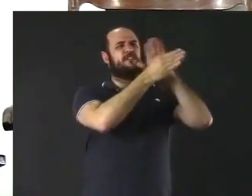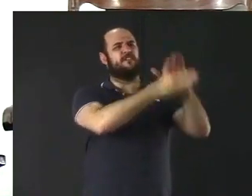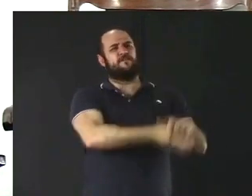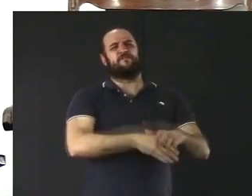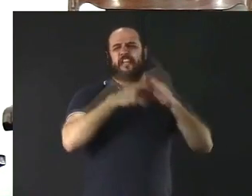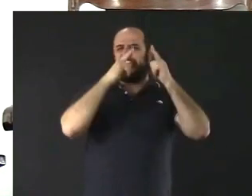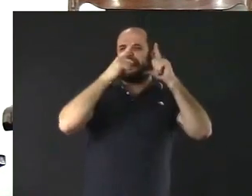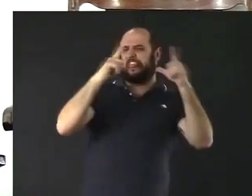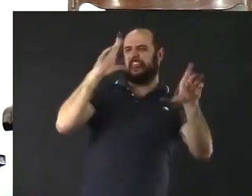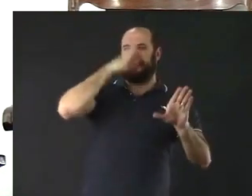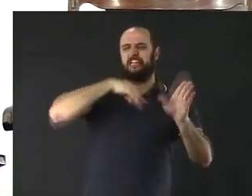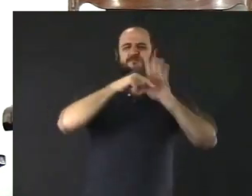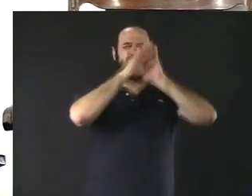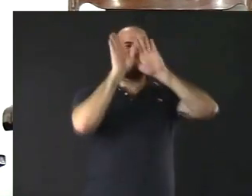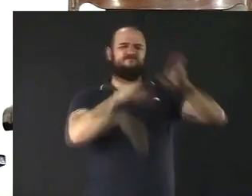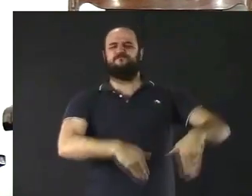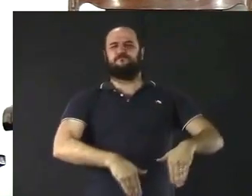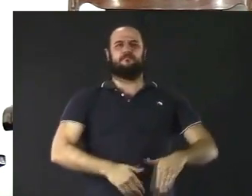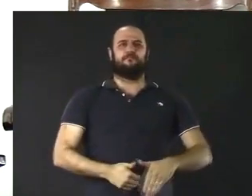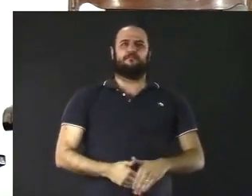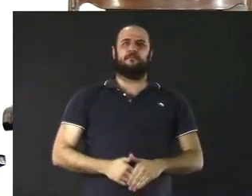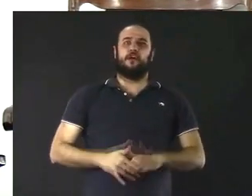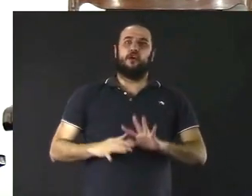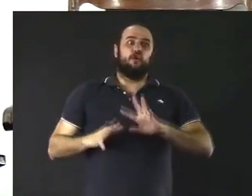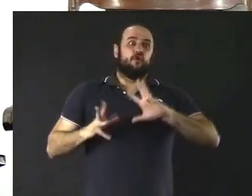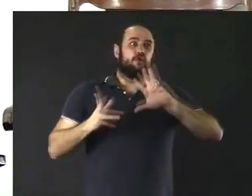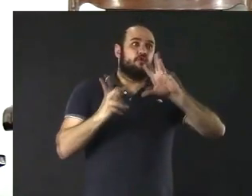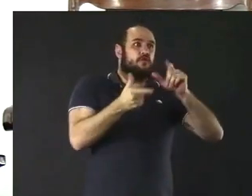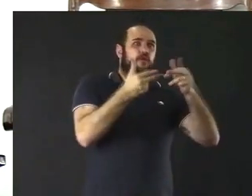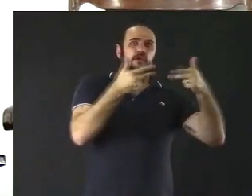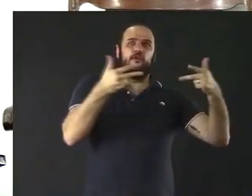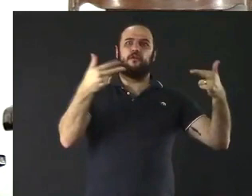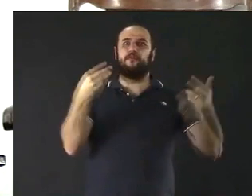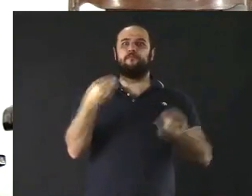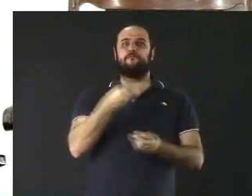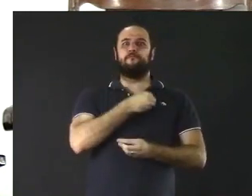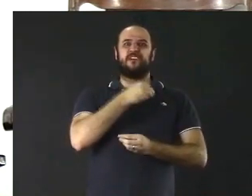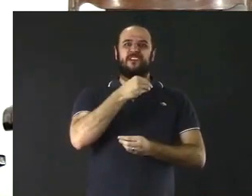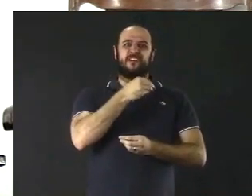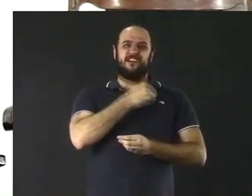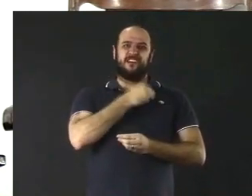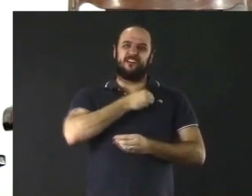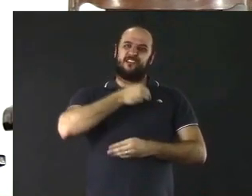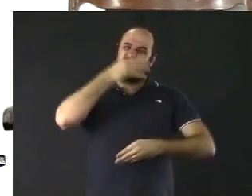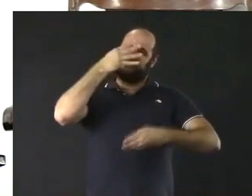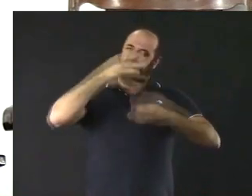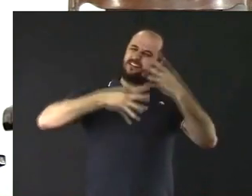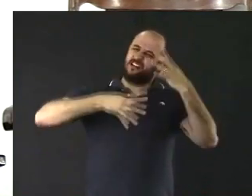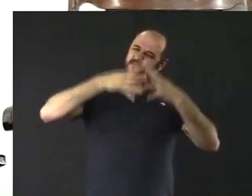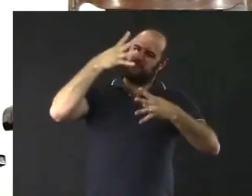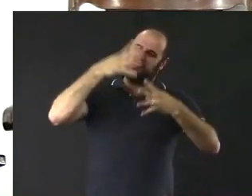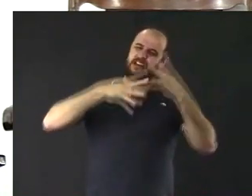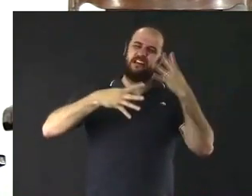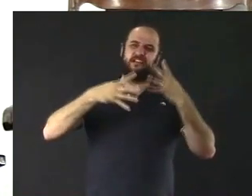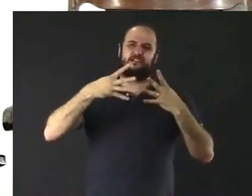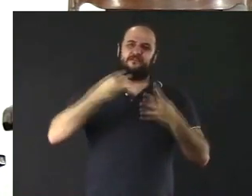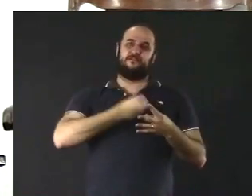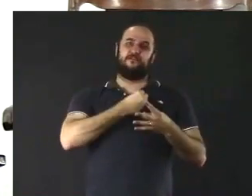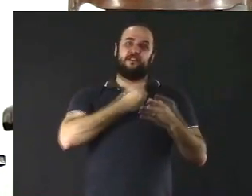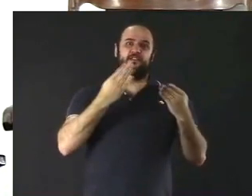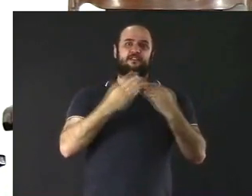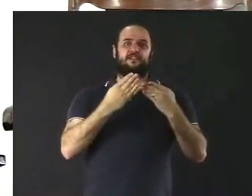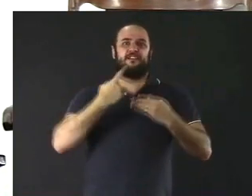obscena do vosso falar. Ou seja, essas coisas são pecados que vão trazer sobre nós